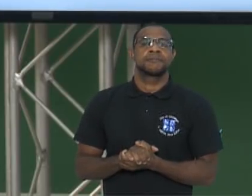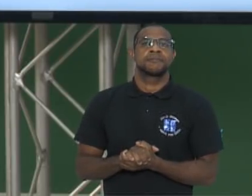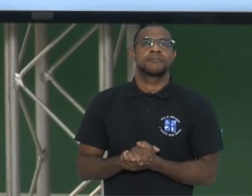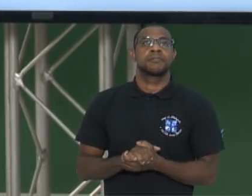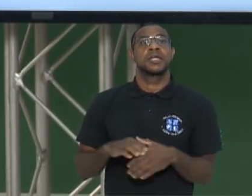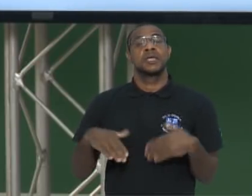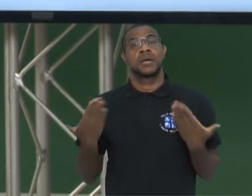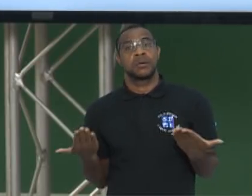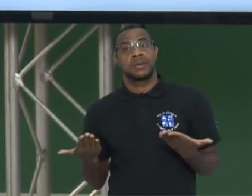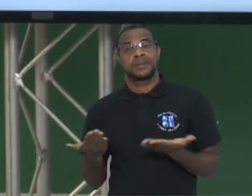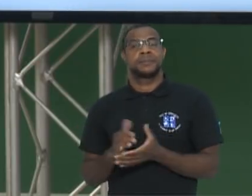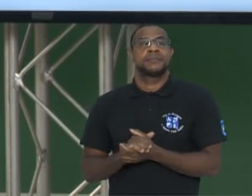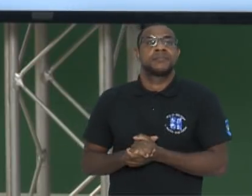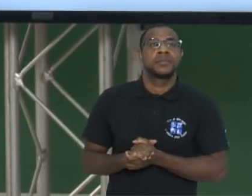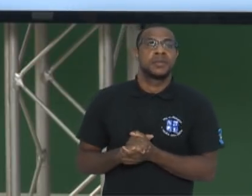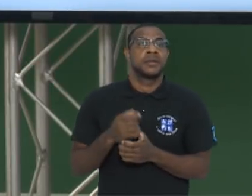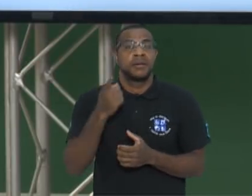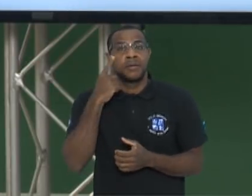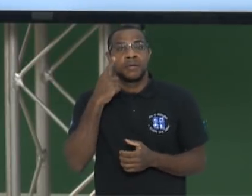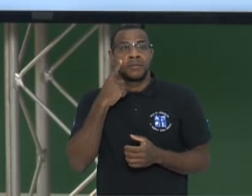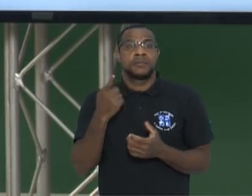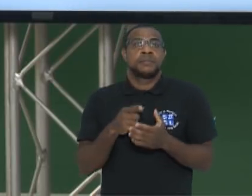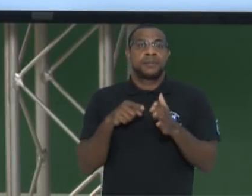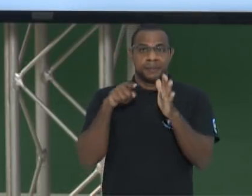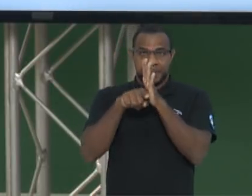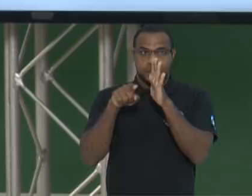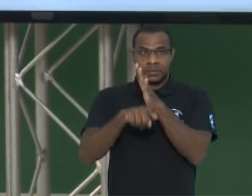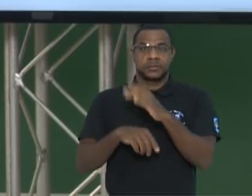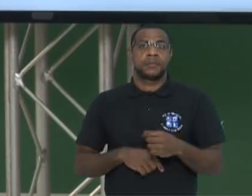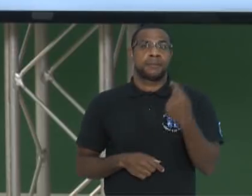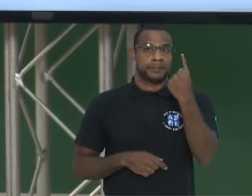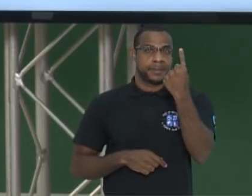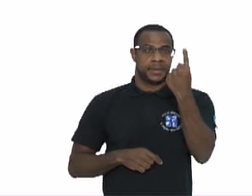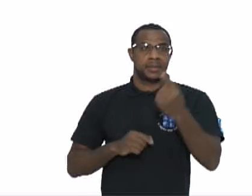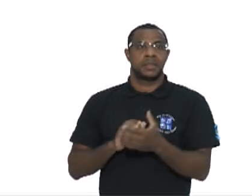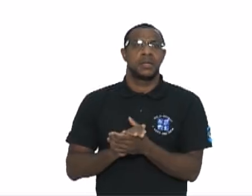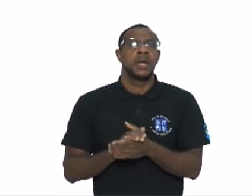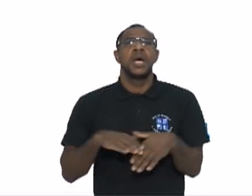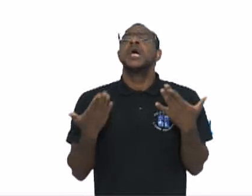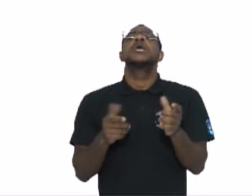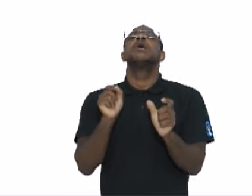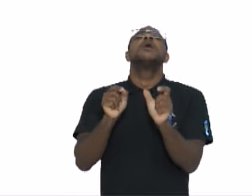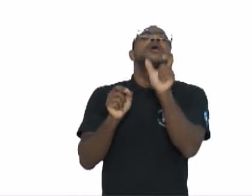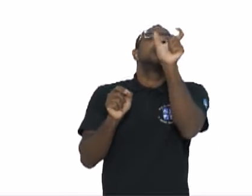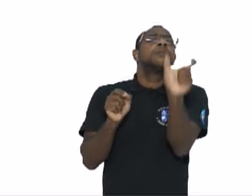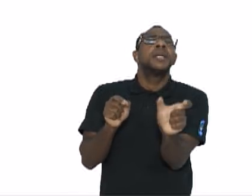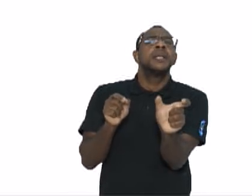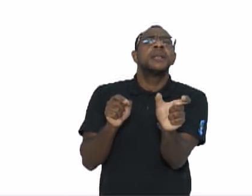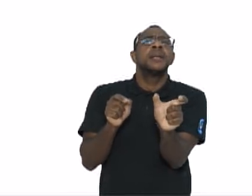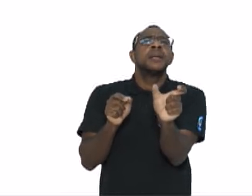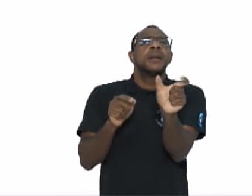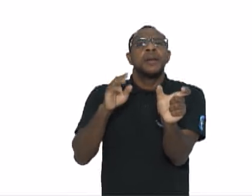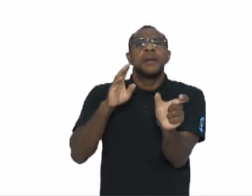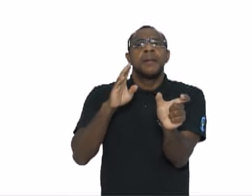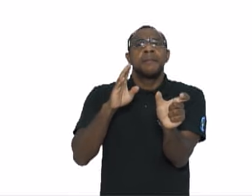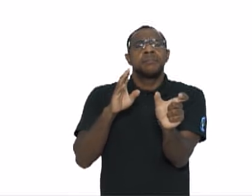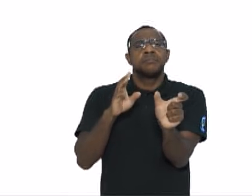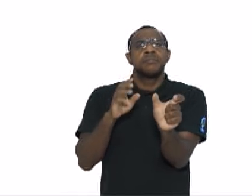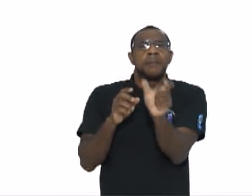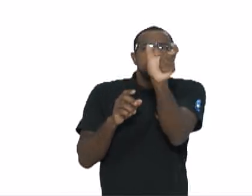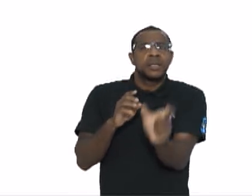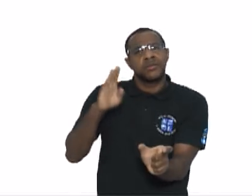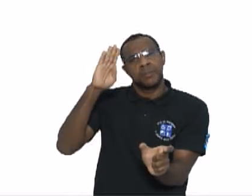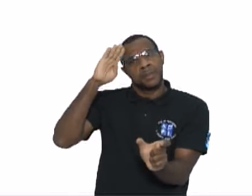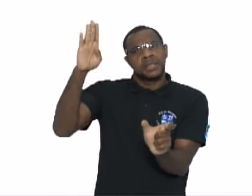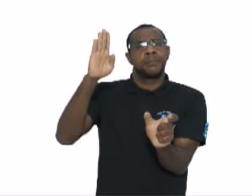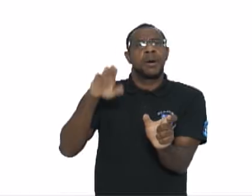E agora, pessoal, vamos para as questões. Primeira questão, olha lá. Quem são os personagens principais? Primeira